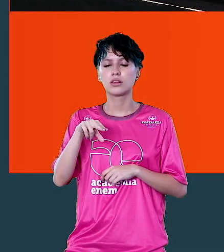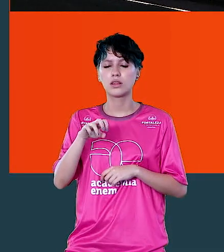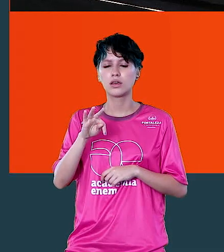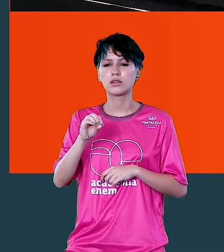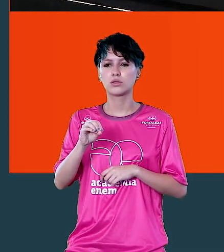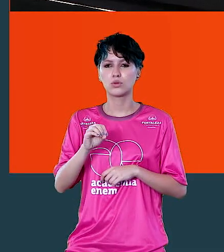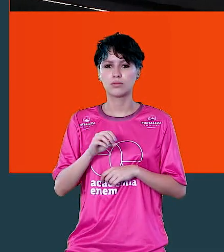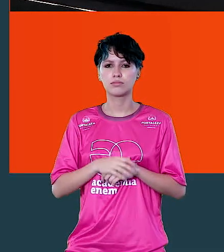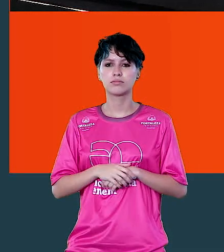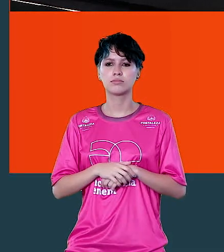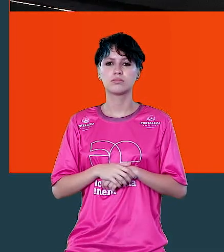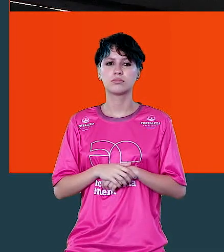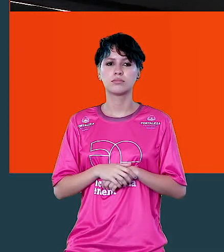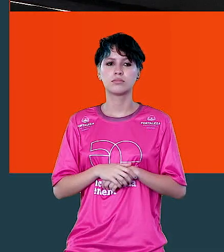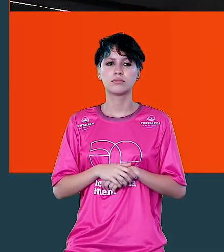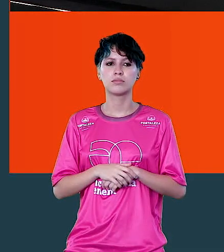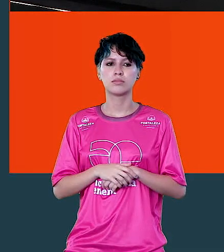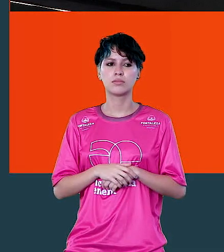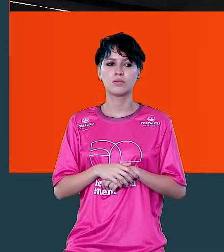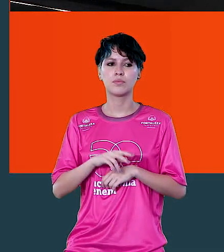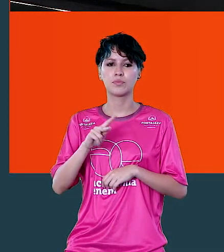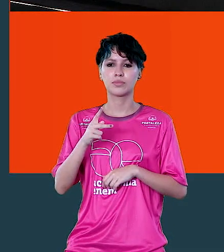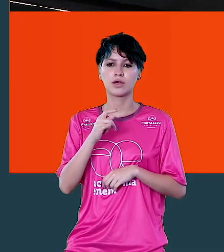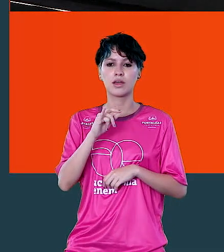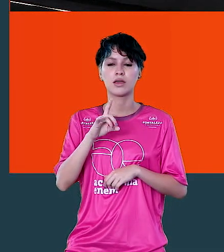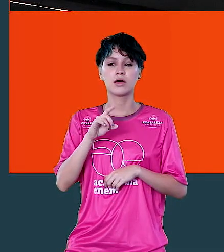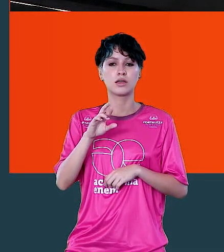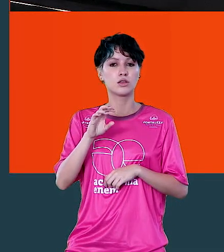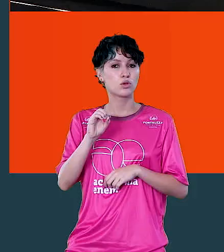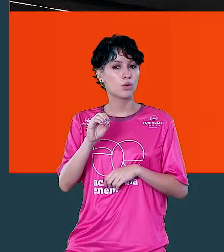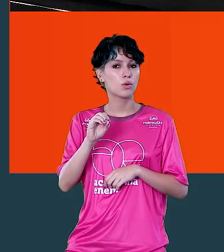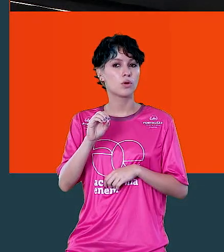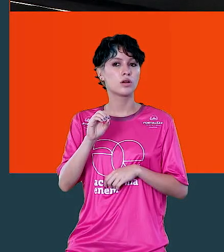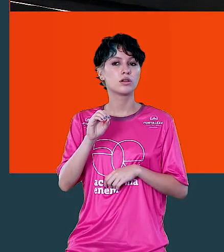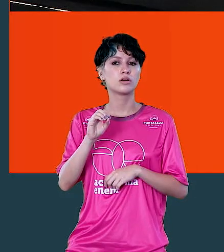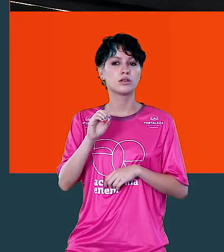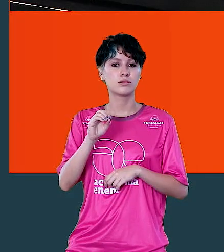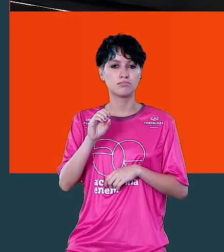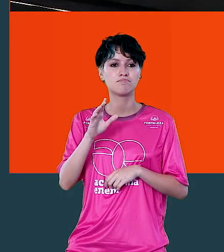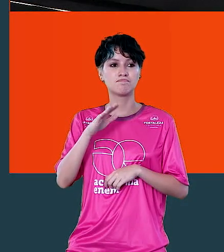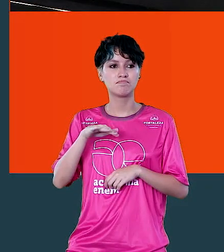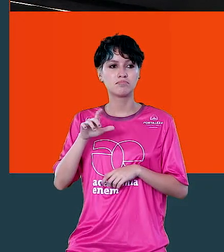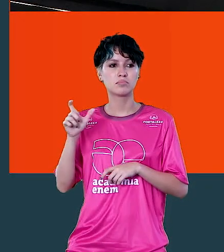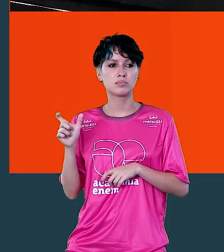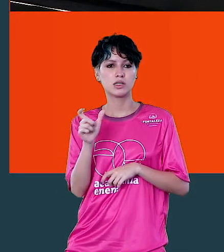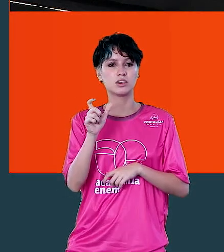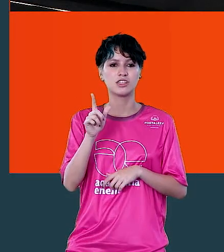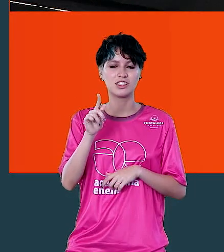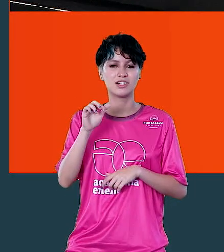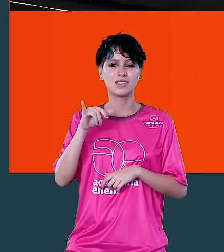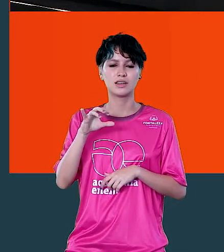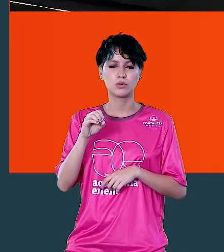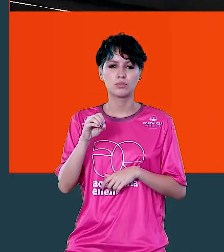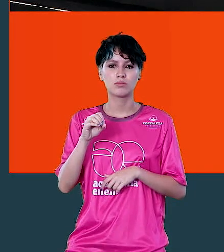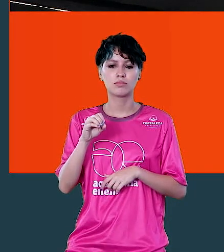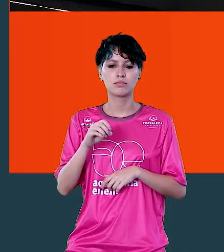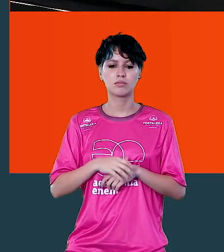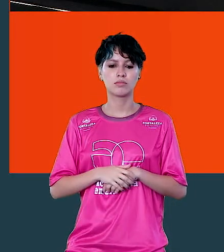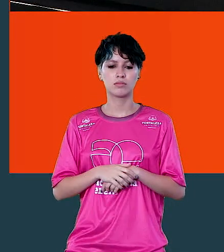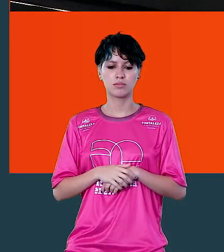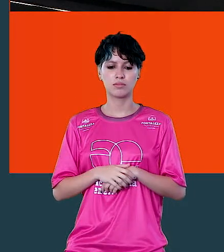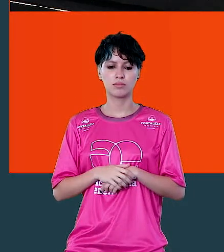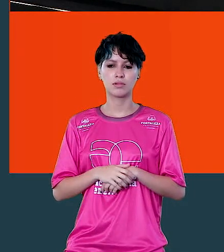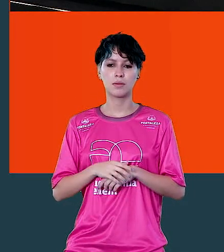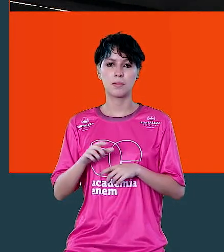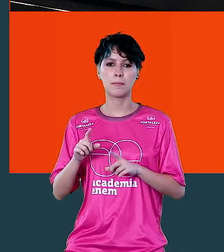Hidro, lembra que elemento químico? Hidrogênio. Carboneto, lembra que elemento químico? Carbono. Então, galera,